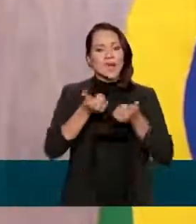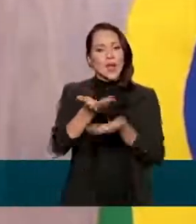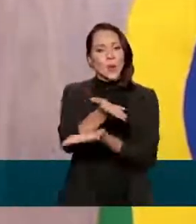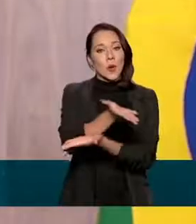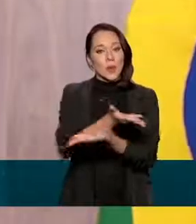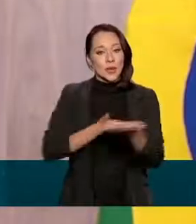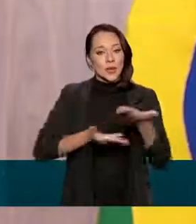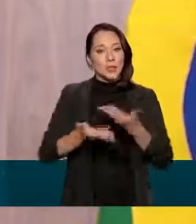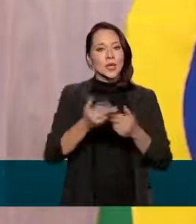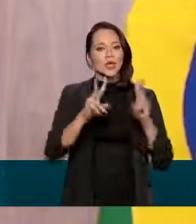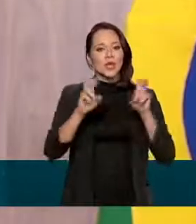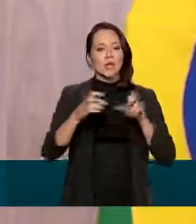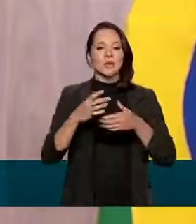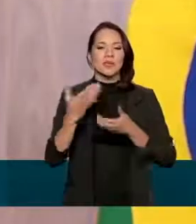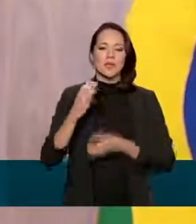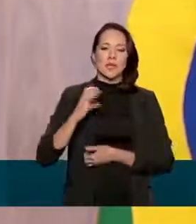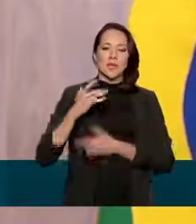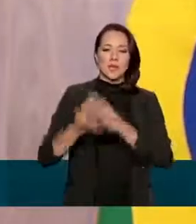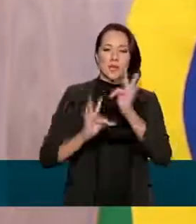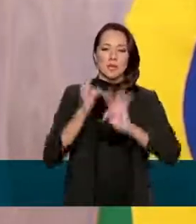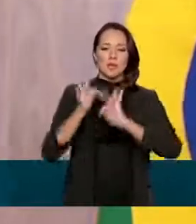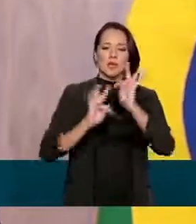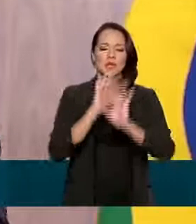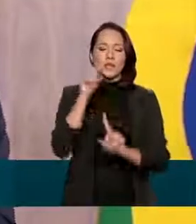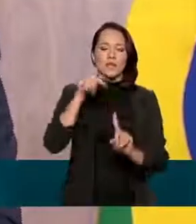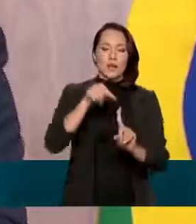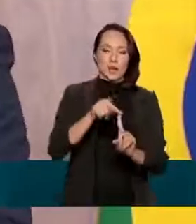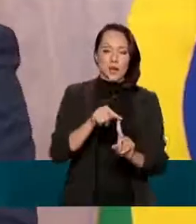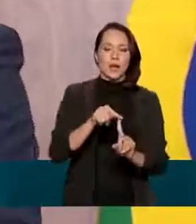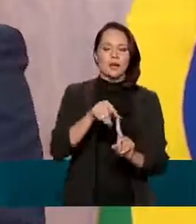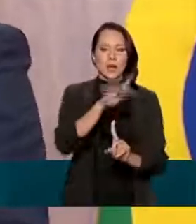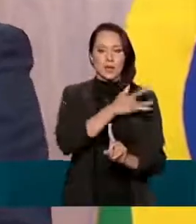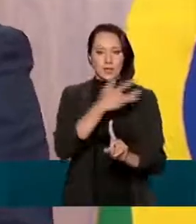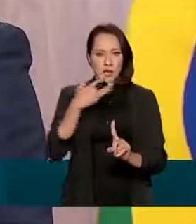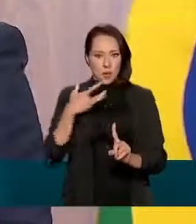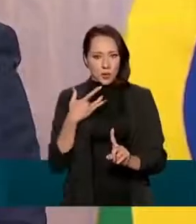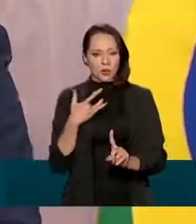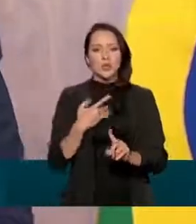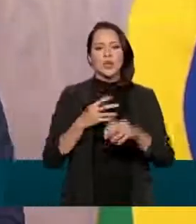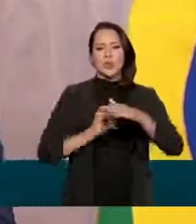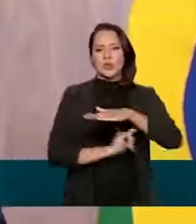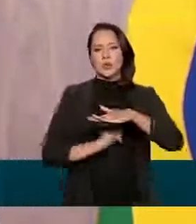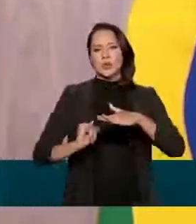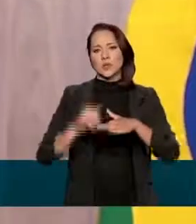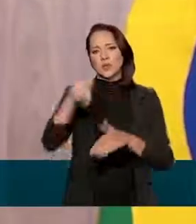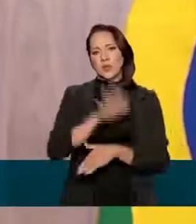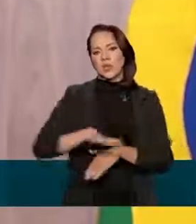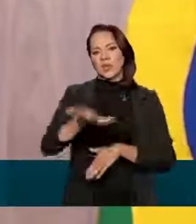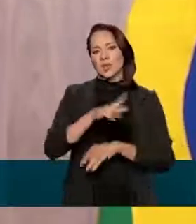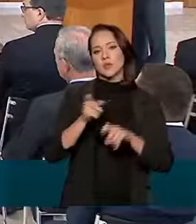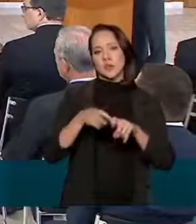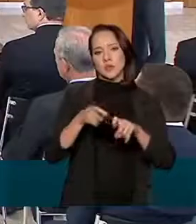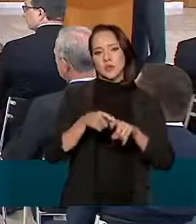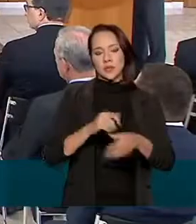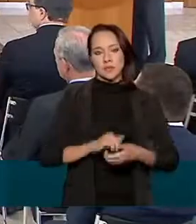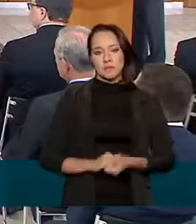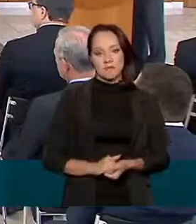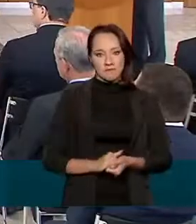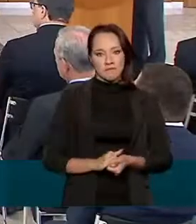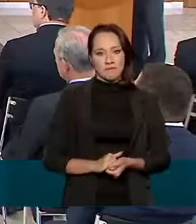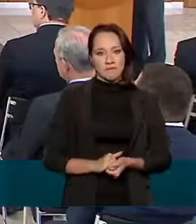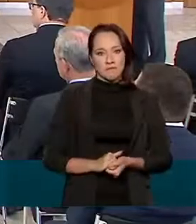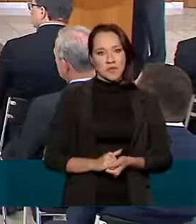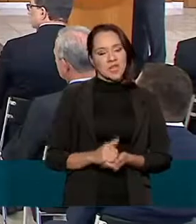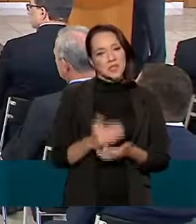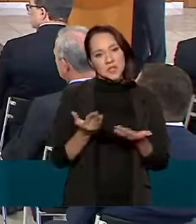la cooperación en terminou de ciência e tecnologia aplicadas com os seus institutos nacionalismo da medicina é eternidade